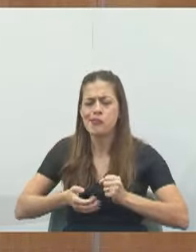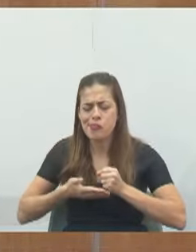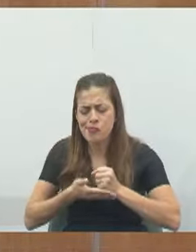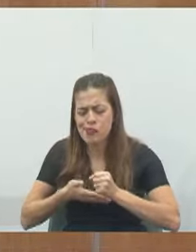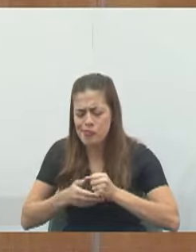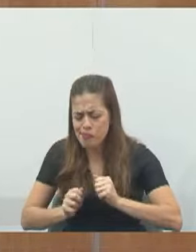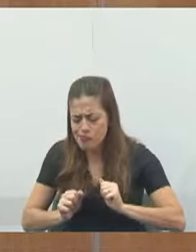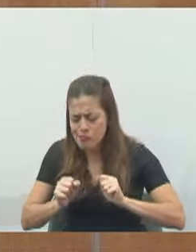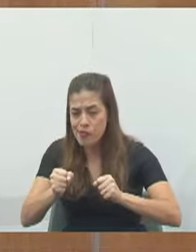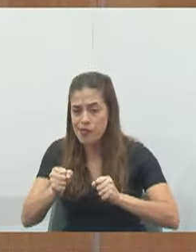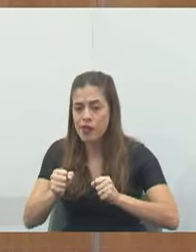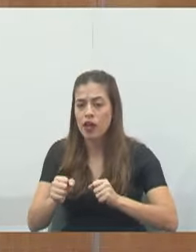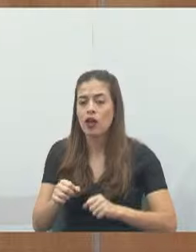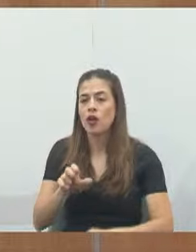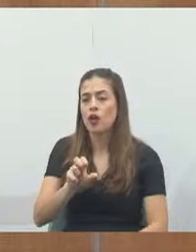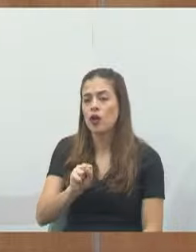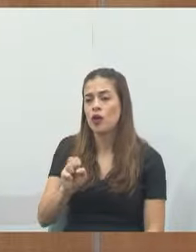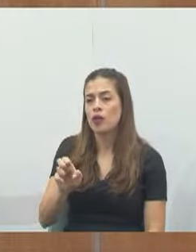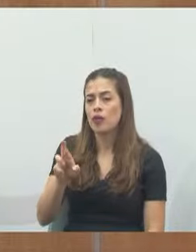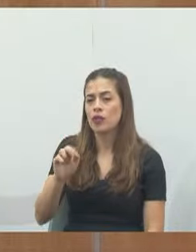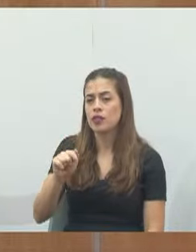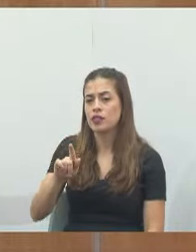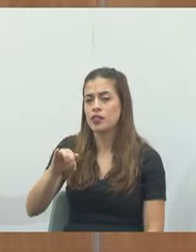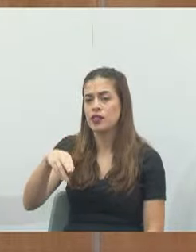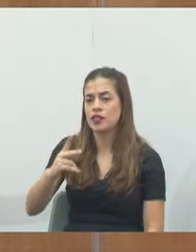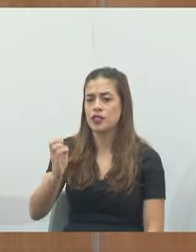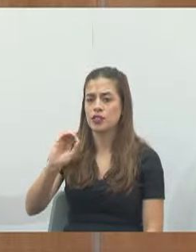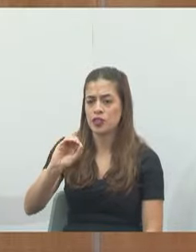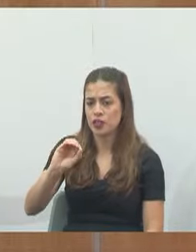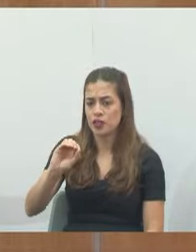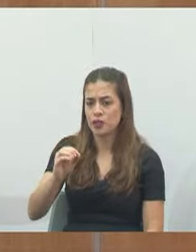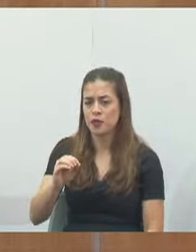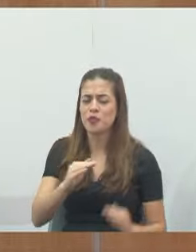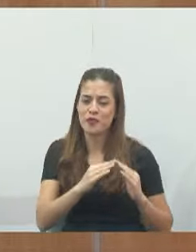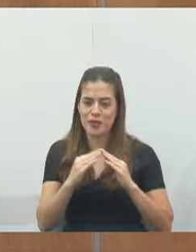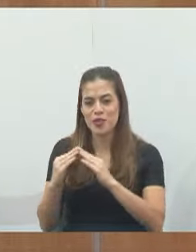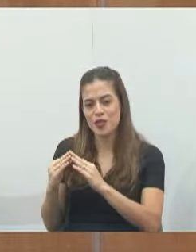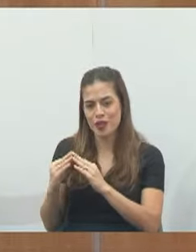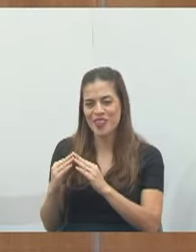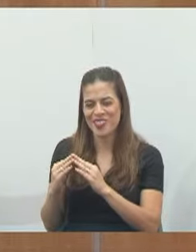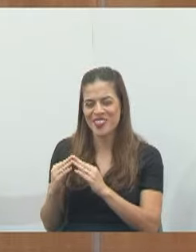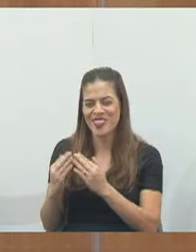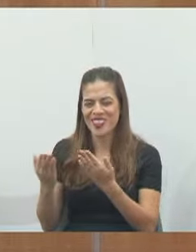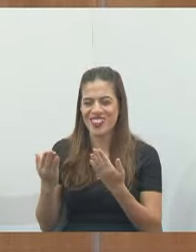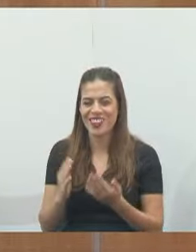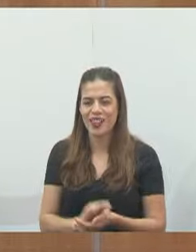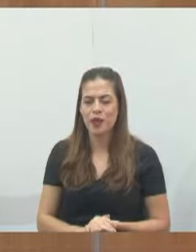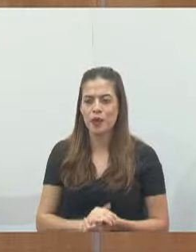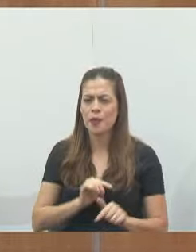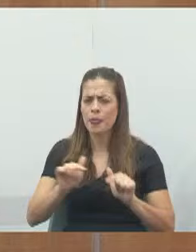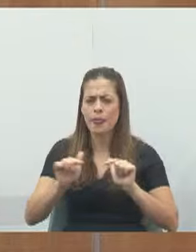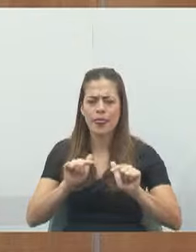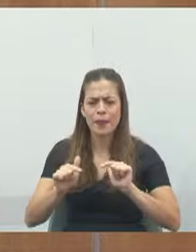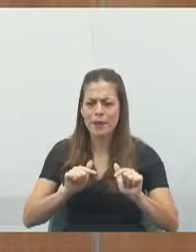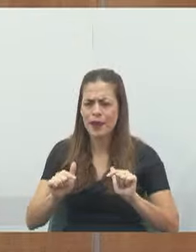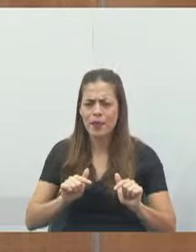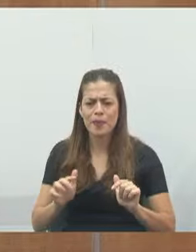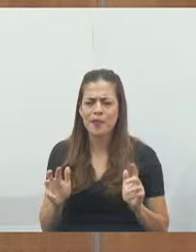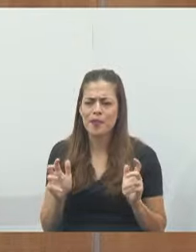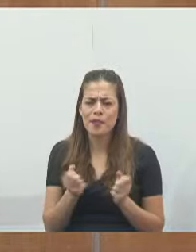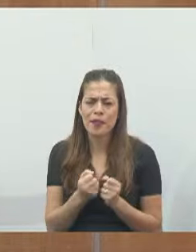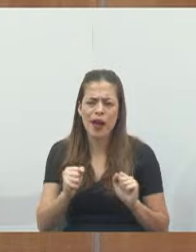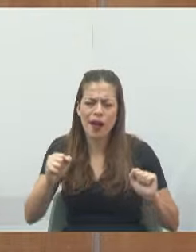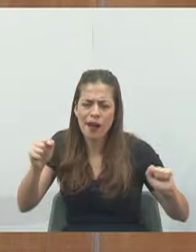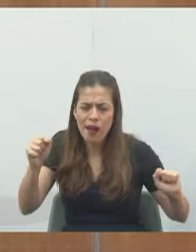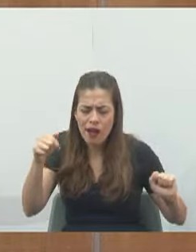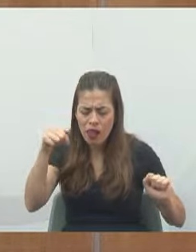consolidado. O Serginho também aqui está presente, né? O meu vizinho, né? Inclusive o Serginho, pelo trabalho gigantesco, né? Não só aqui